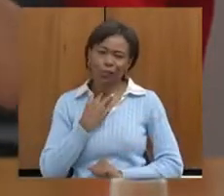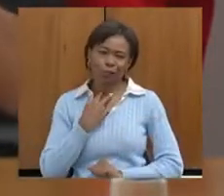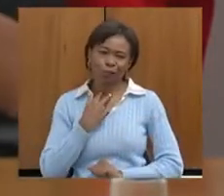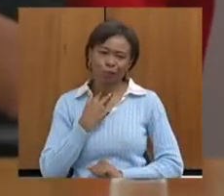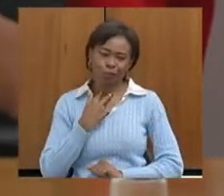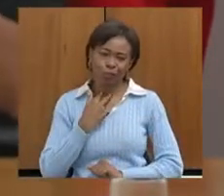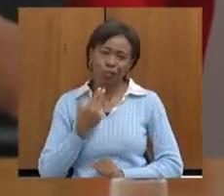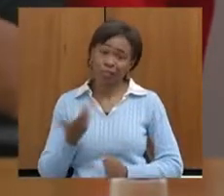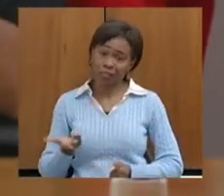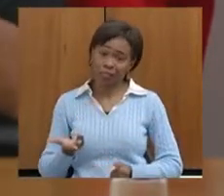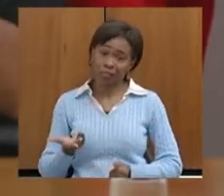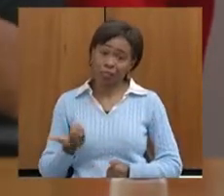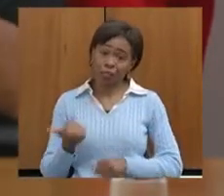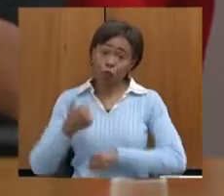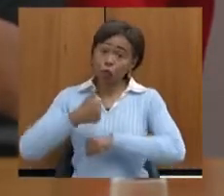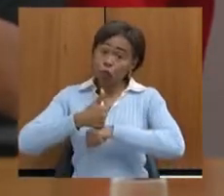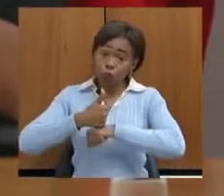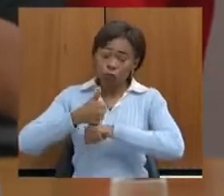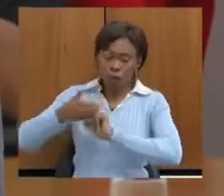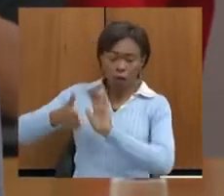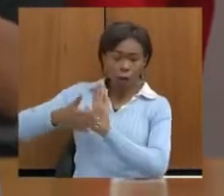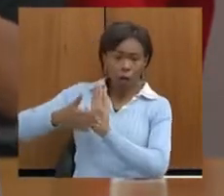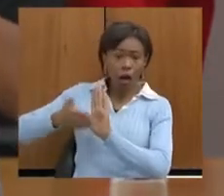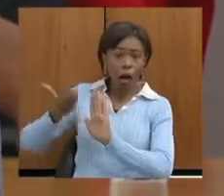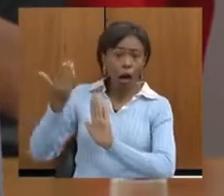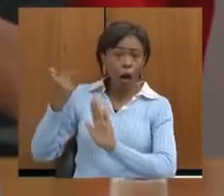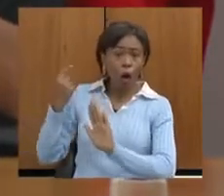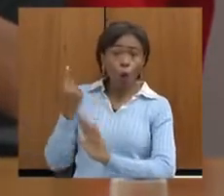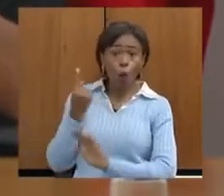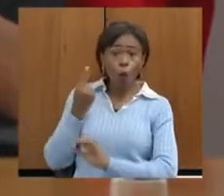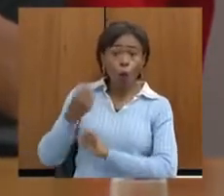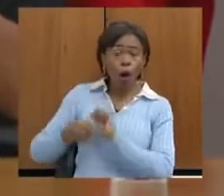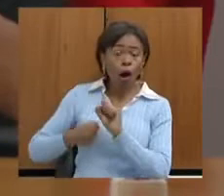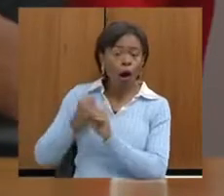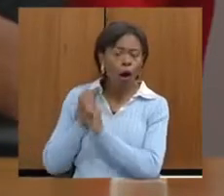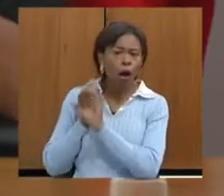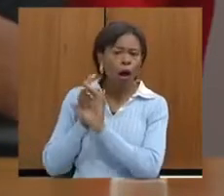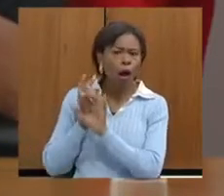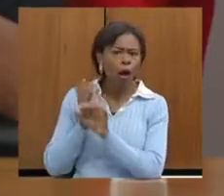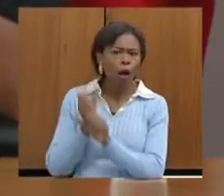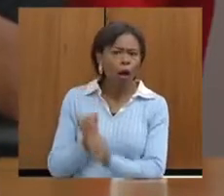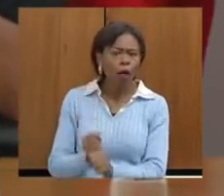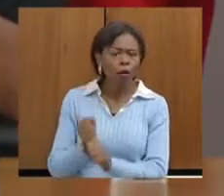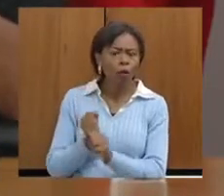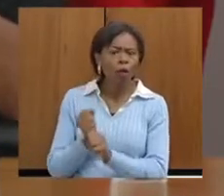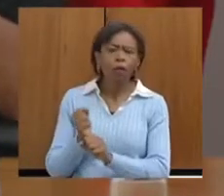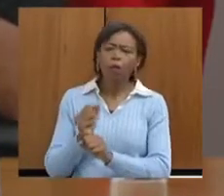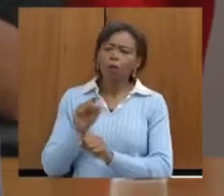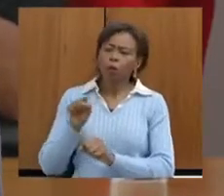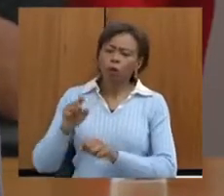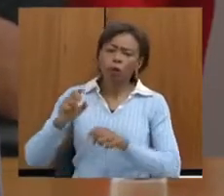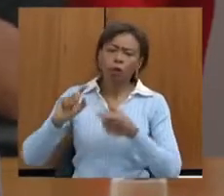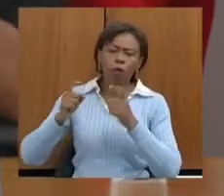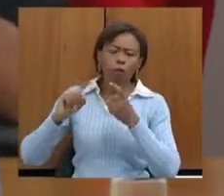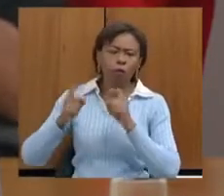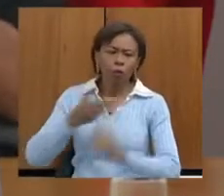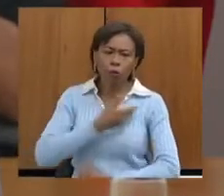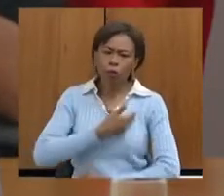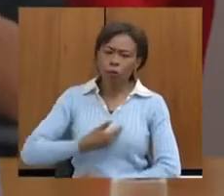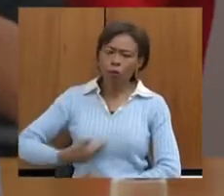que nós discutimos durante um ano na condição externa ouvindo os atingidos ouvindo prefeitos ouvindo o governo do estado